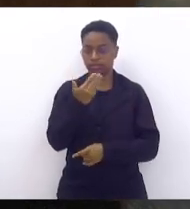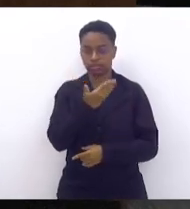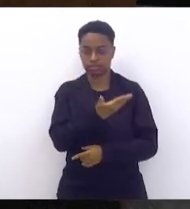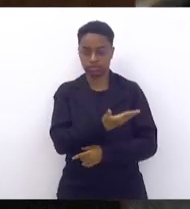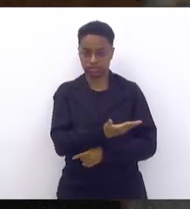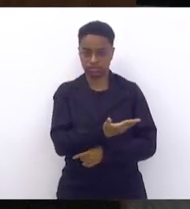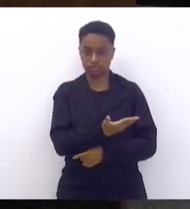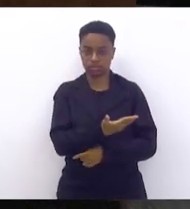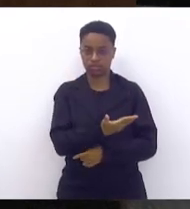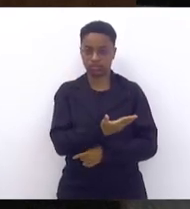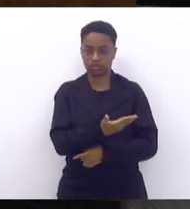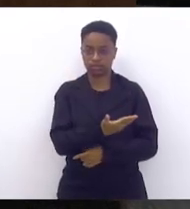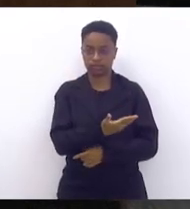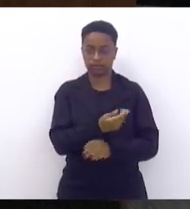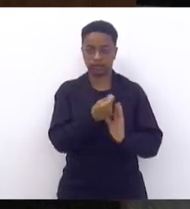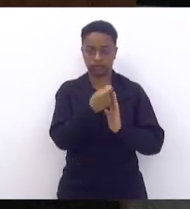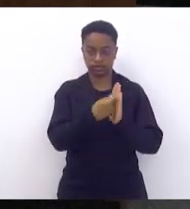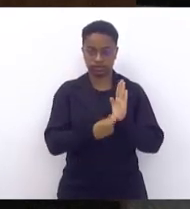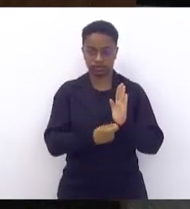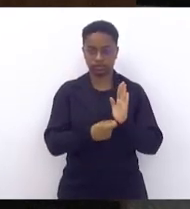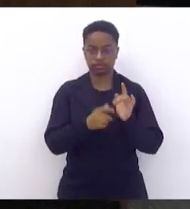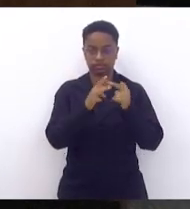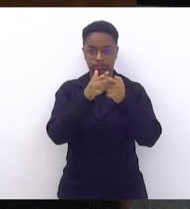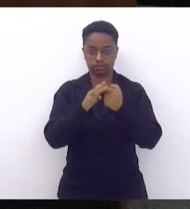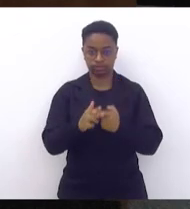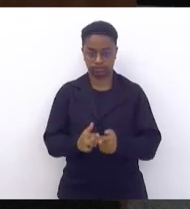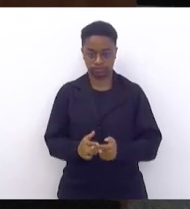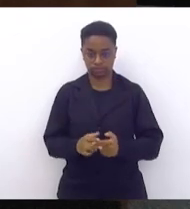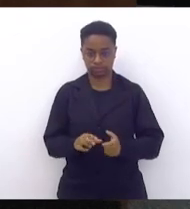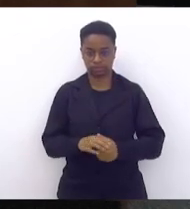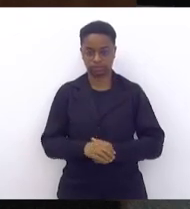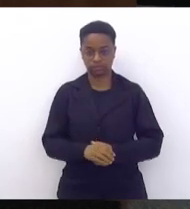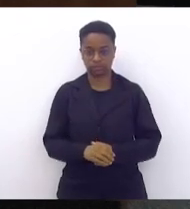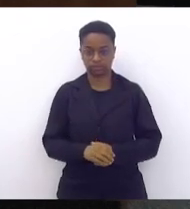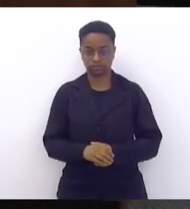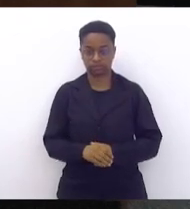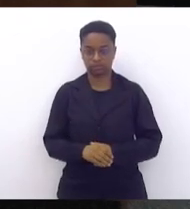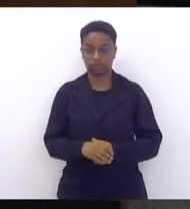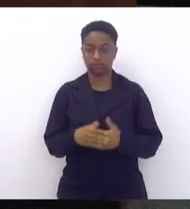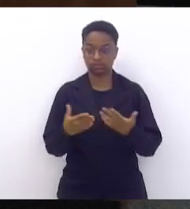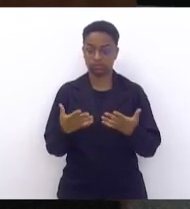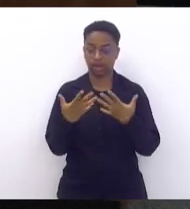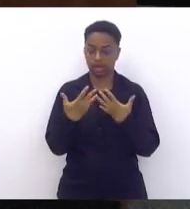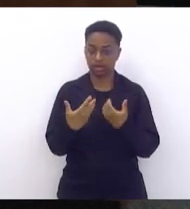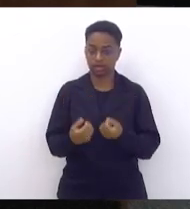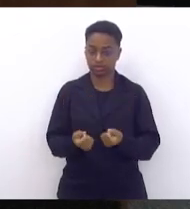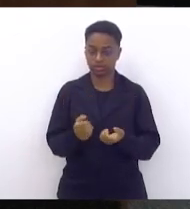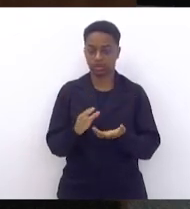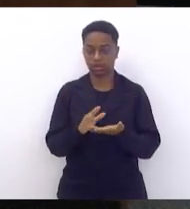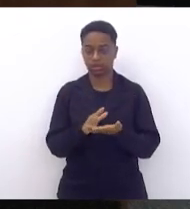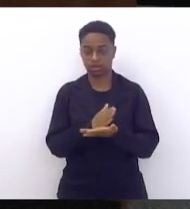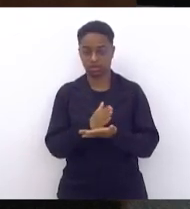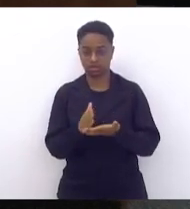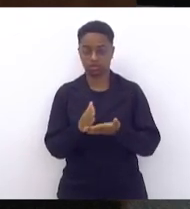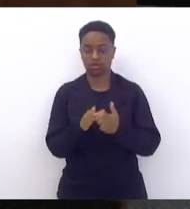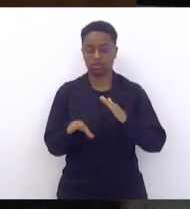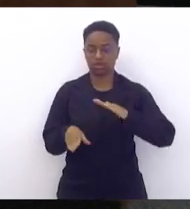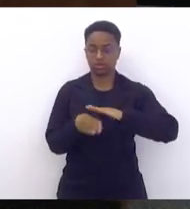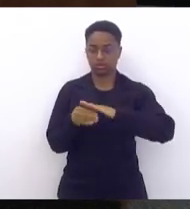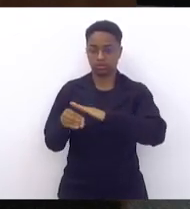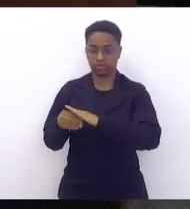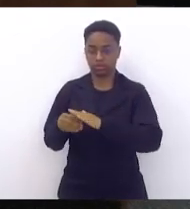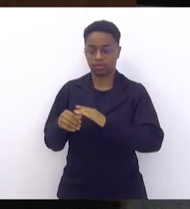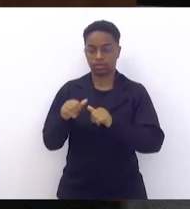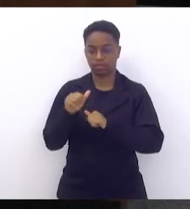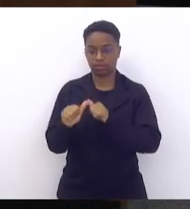Excelência forma sinal de redação. E acatou em parte a emenda modificativa número